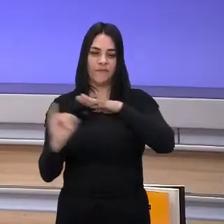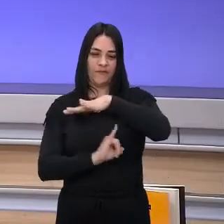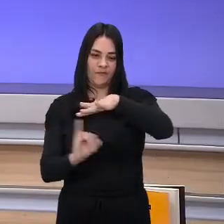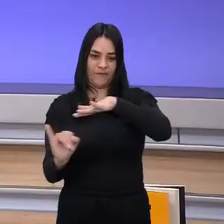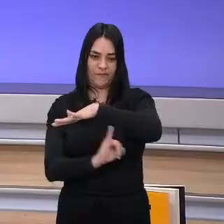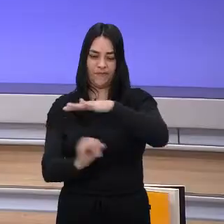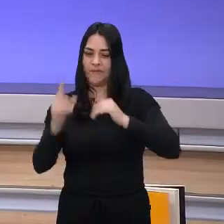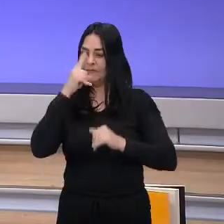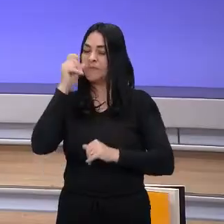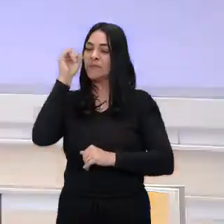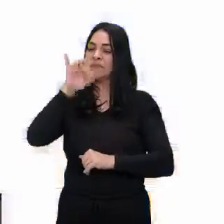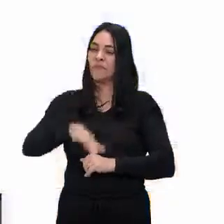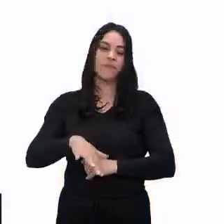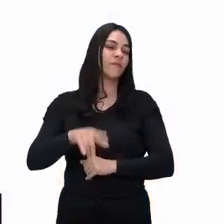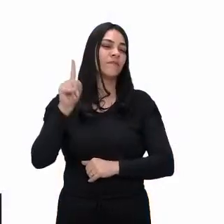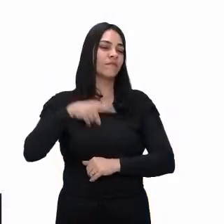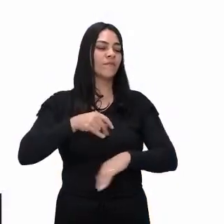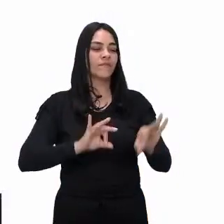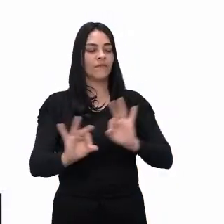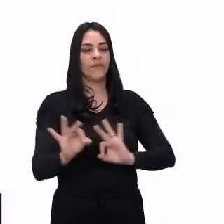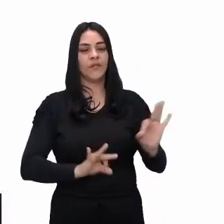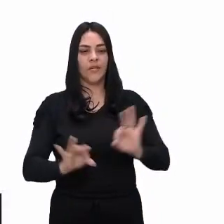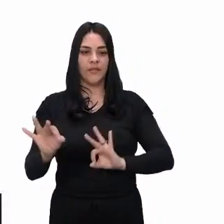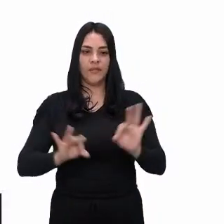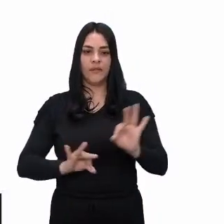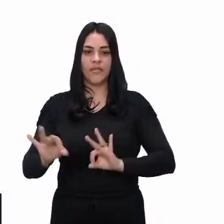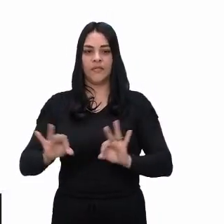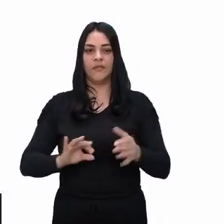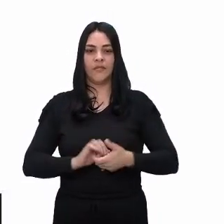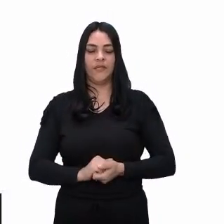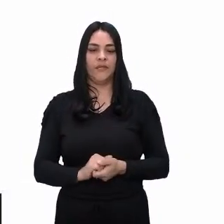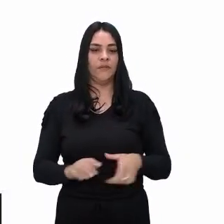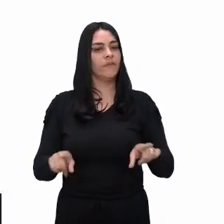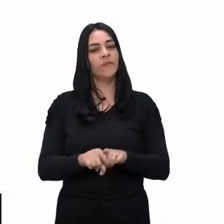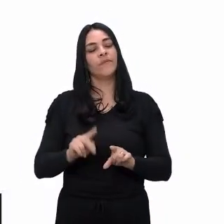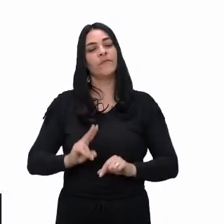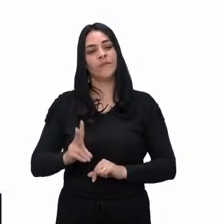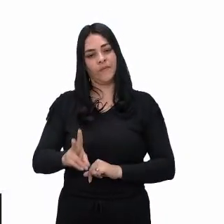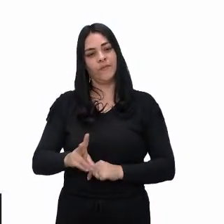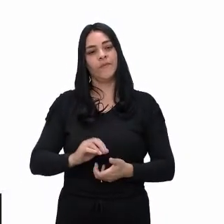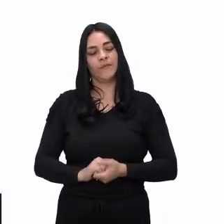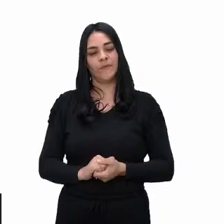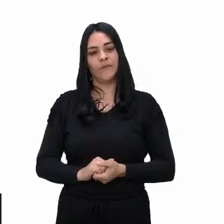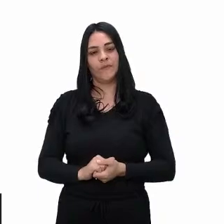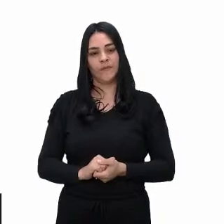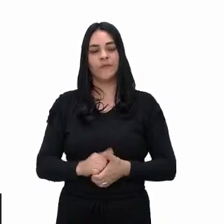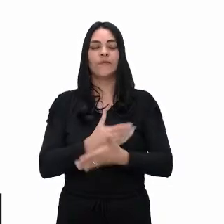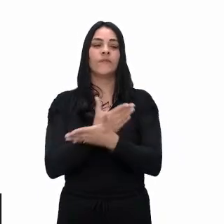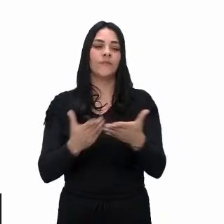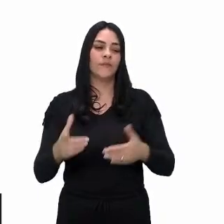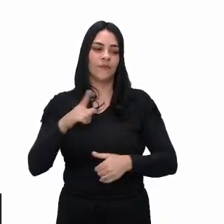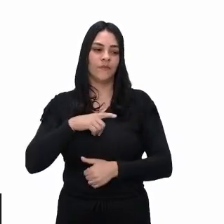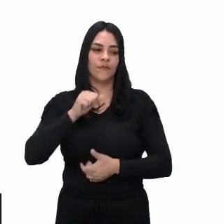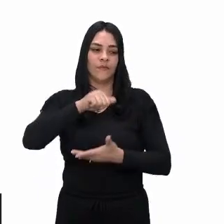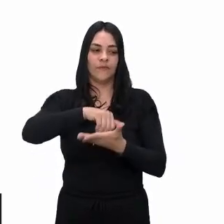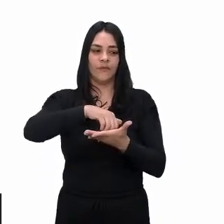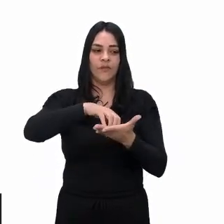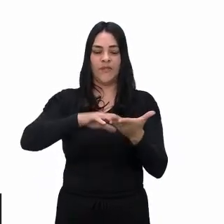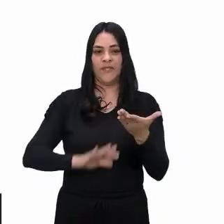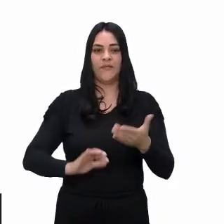Baixada Santista ela é uma organização da sociedade civil sem fins lucrativos. Nós estamos em atividade